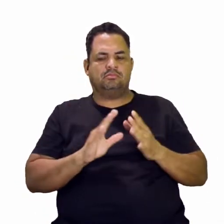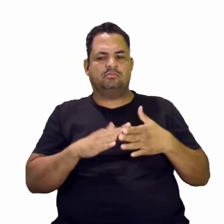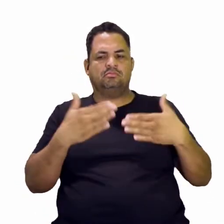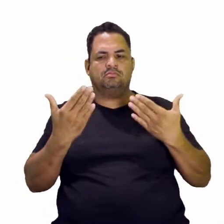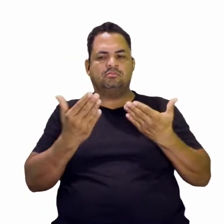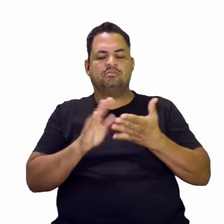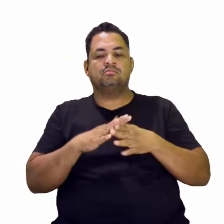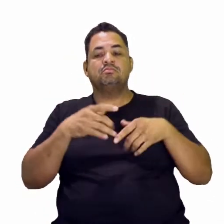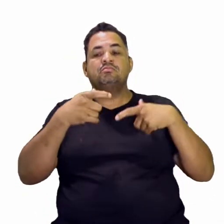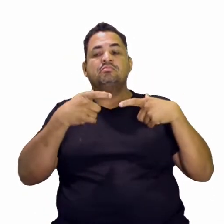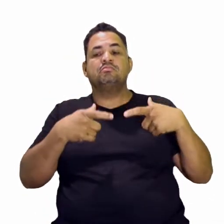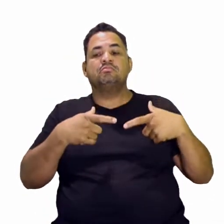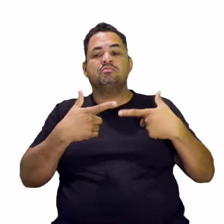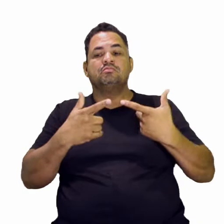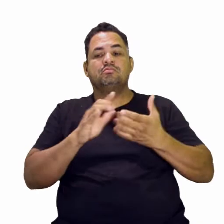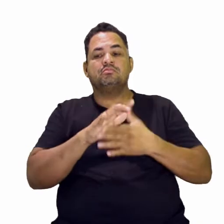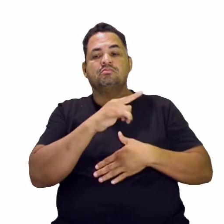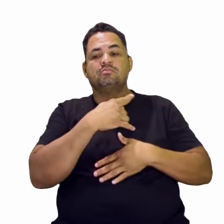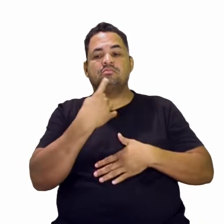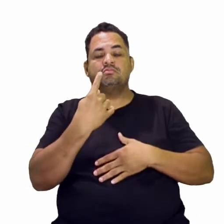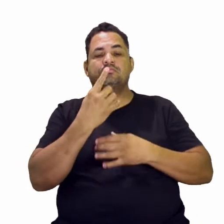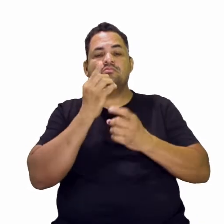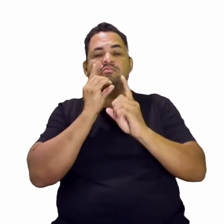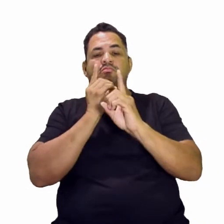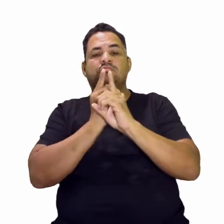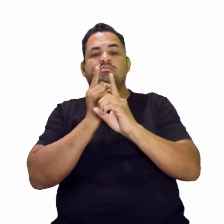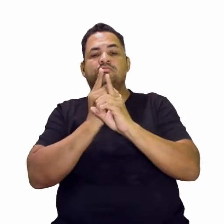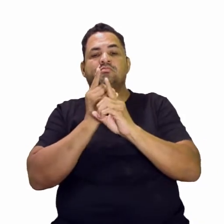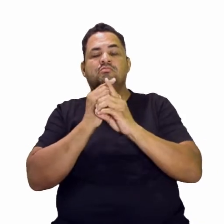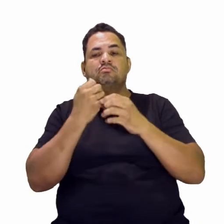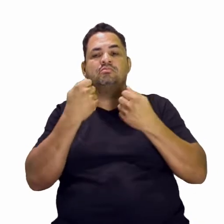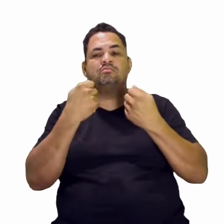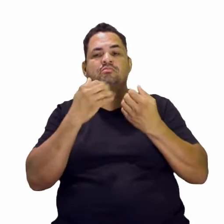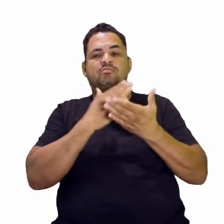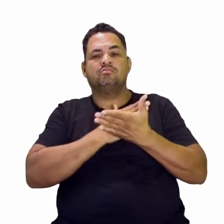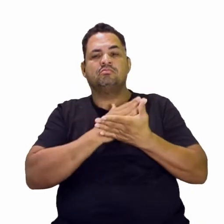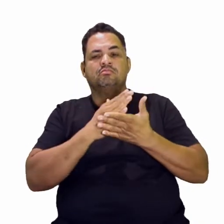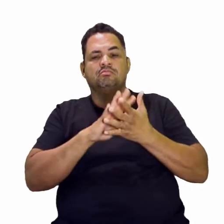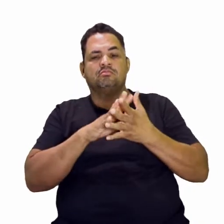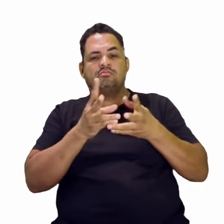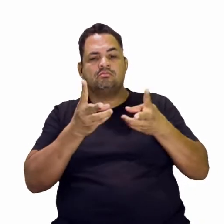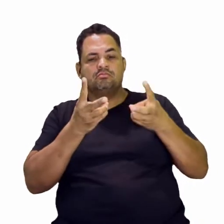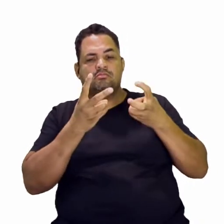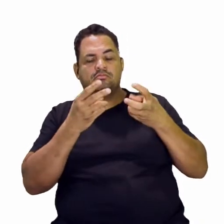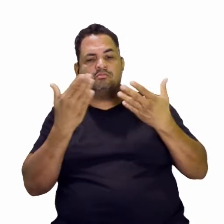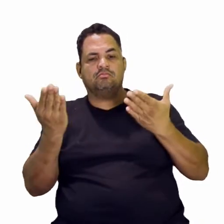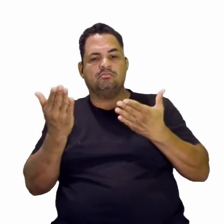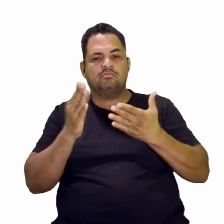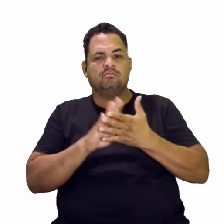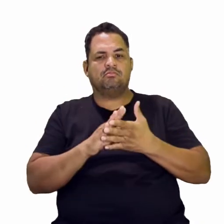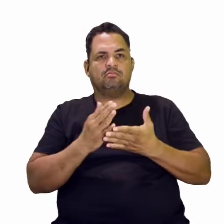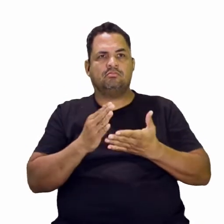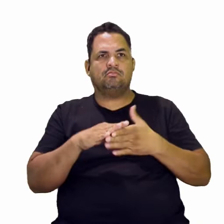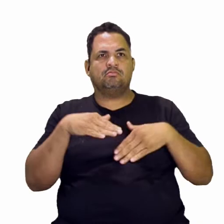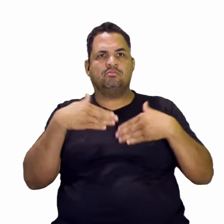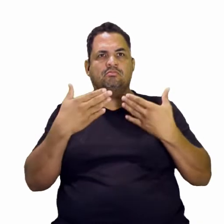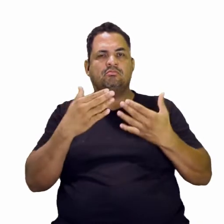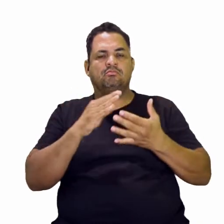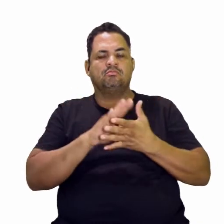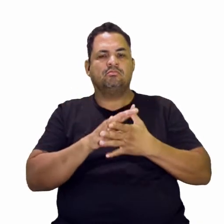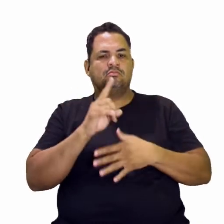de onde que nós podemos encontrar, para que isso comece a fazer sentido para você quando você